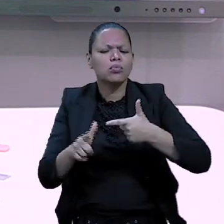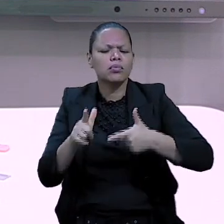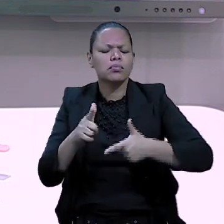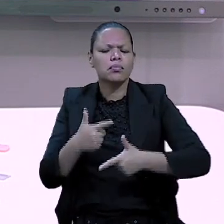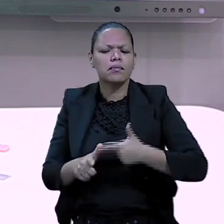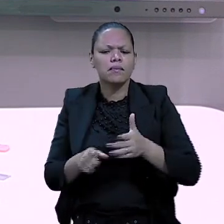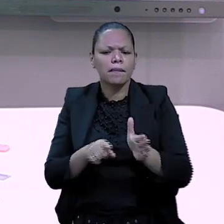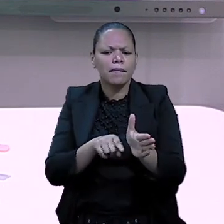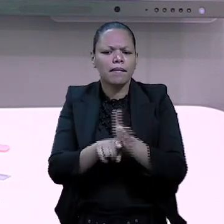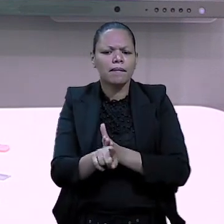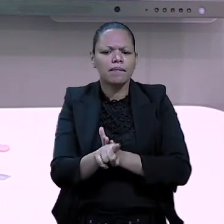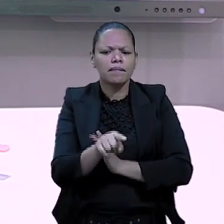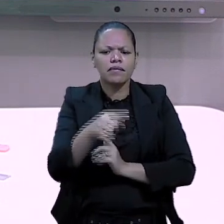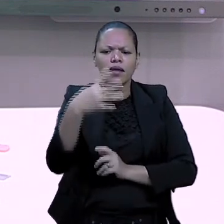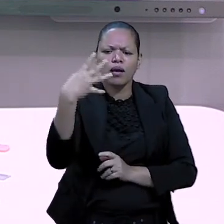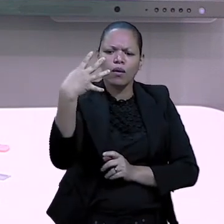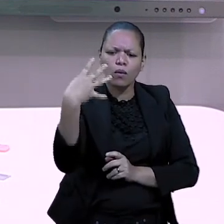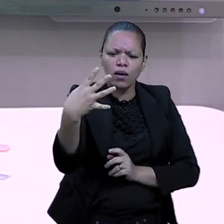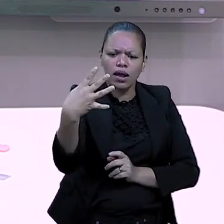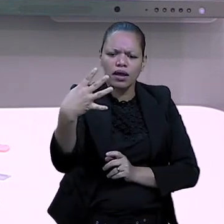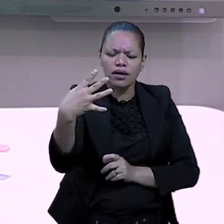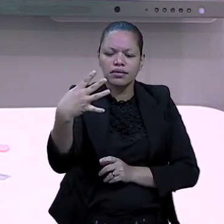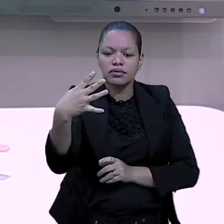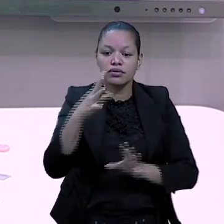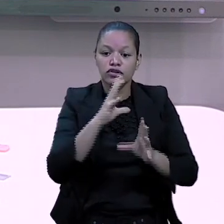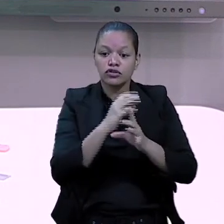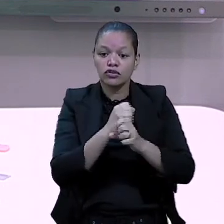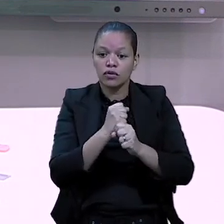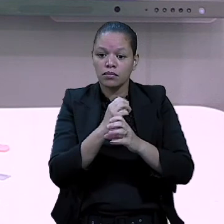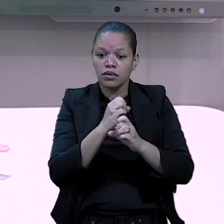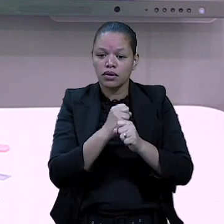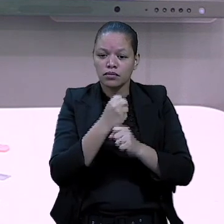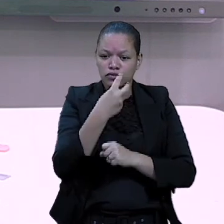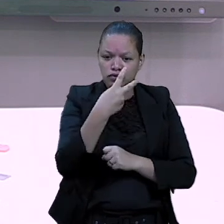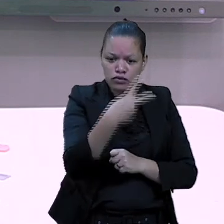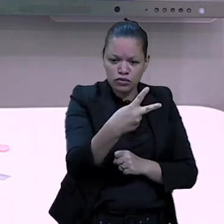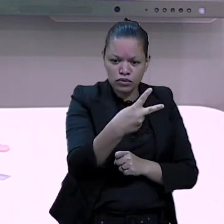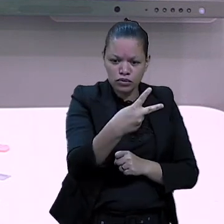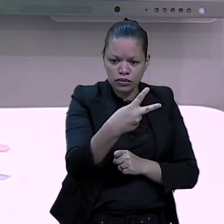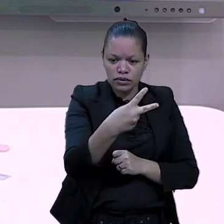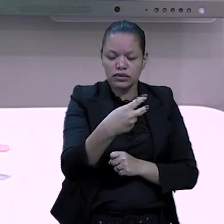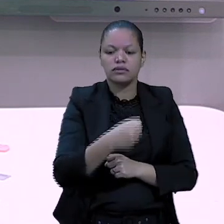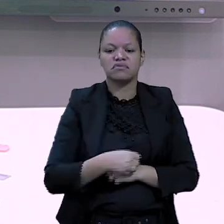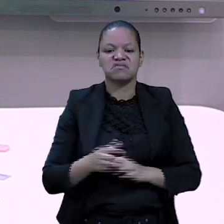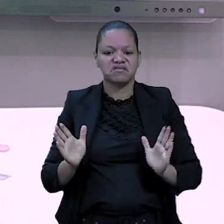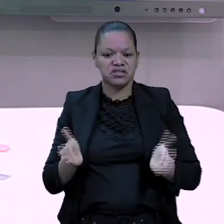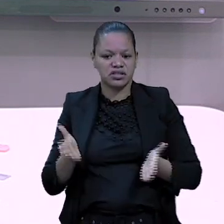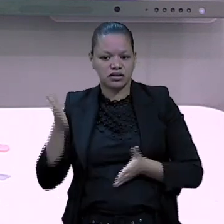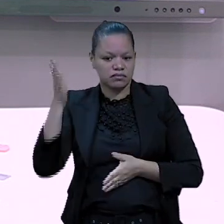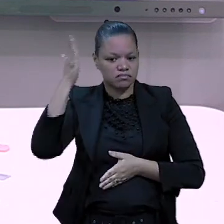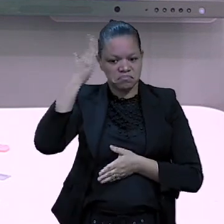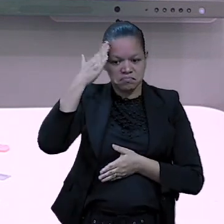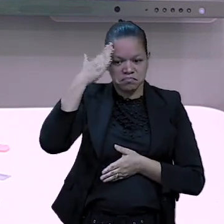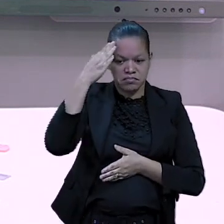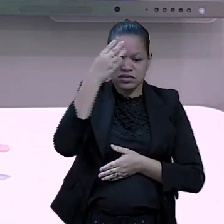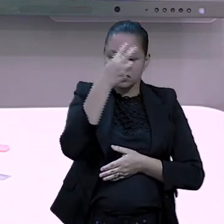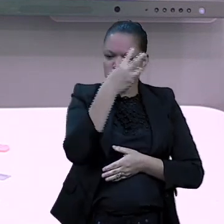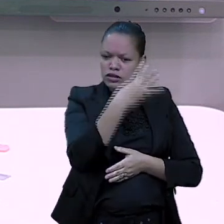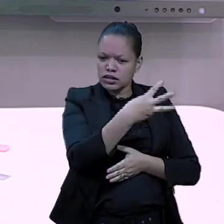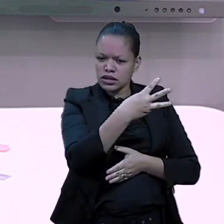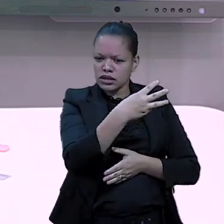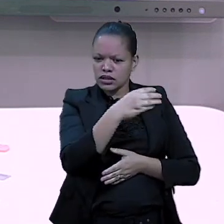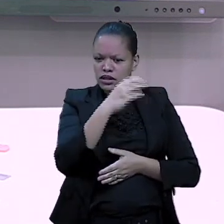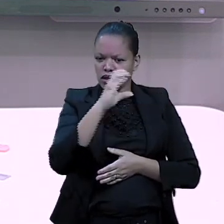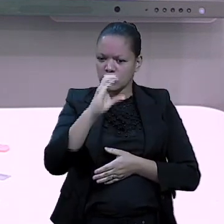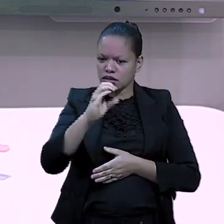4 canetas. Aqui a gente somou de 2. 2 a gente já aprendeu que dá 30 centímetros. Agora fica